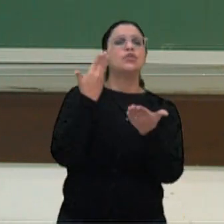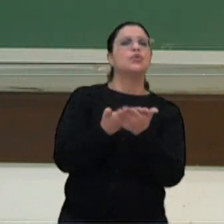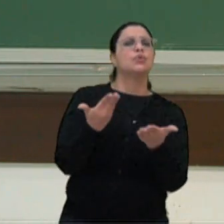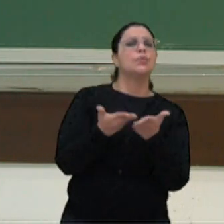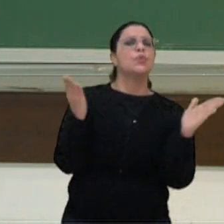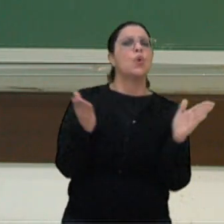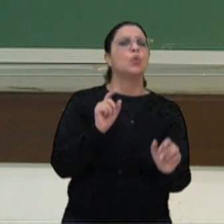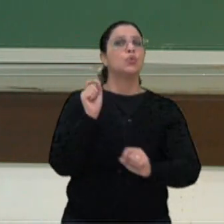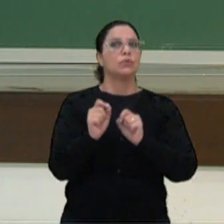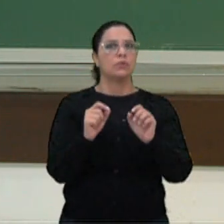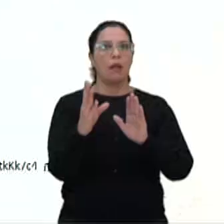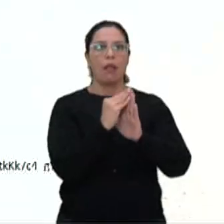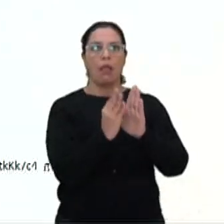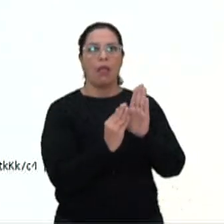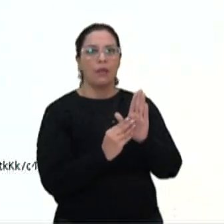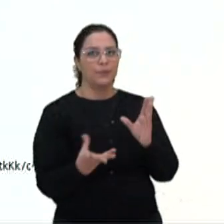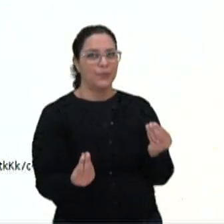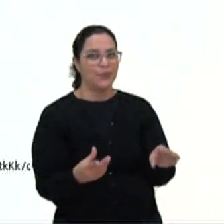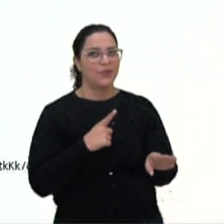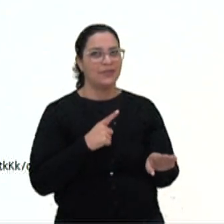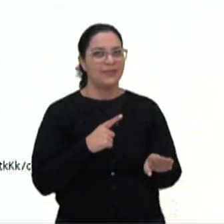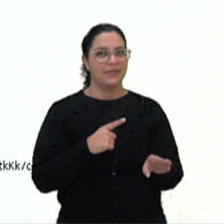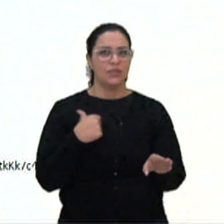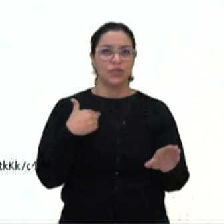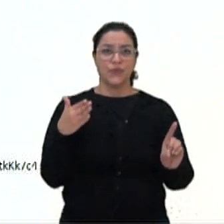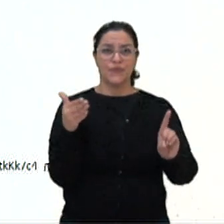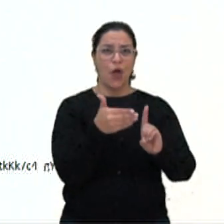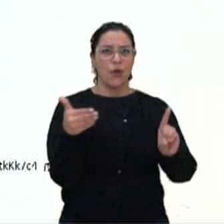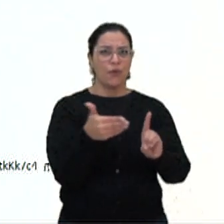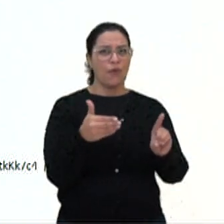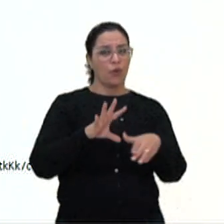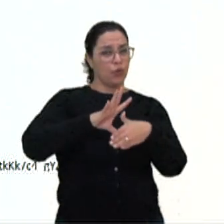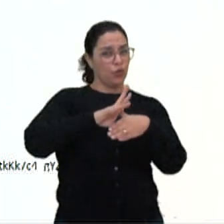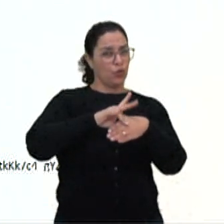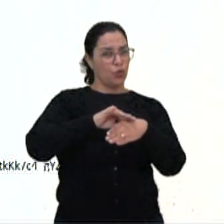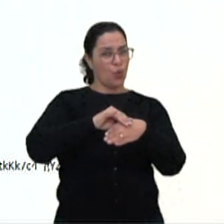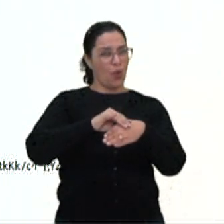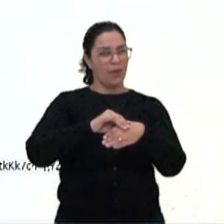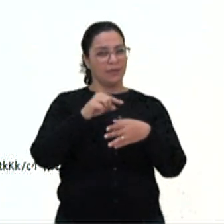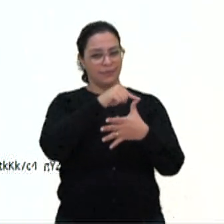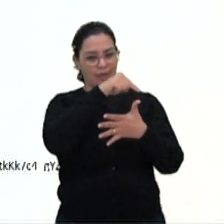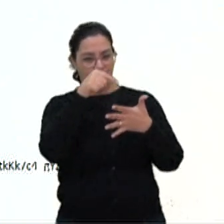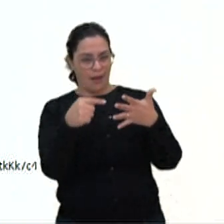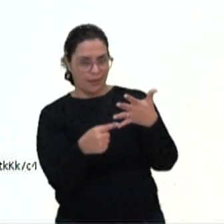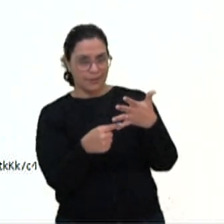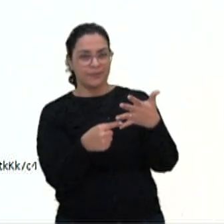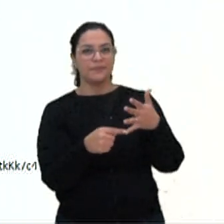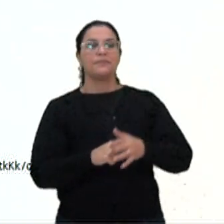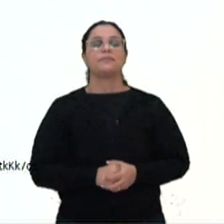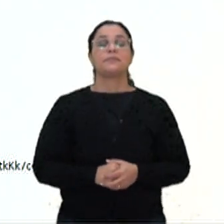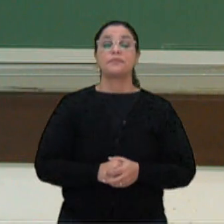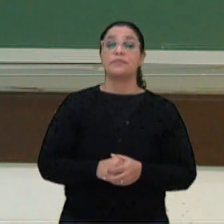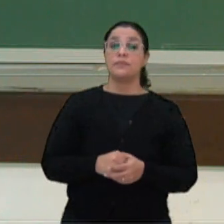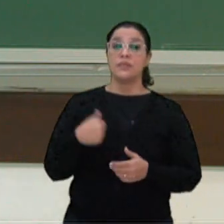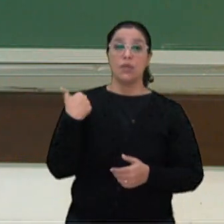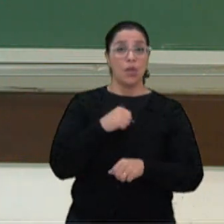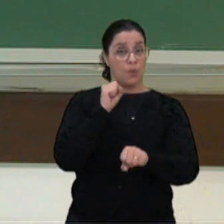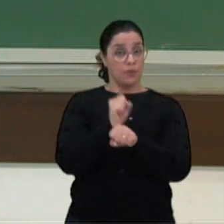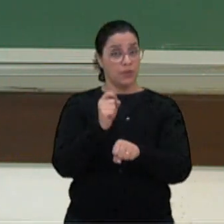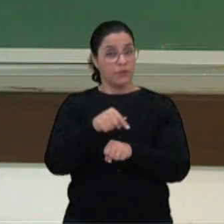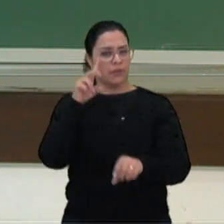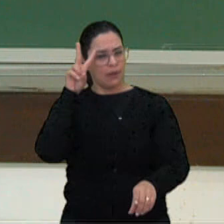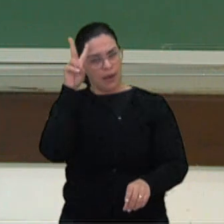hoje, gente? Bastante coisa, né? Focou bastante nas doenças aqui da dengue, febre amarela, chikungunya e zika. Eu espero que tenha